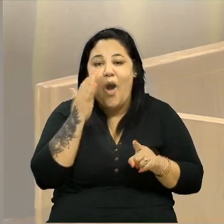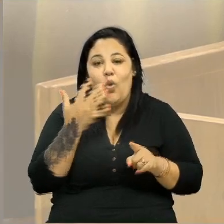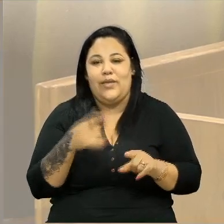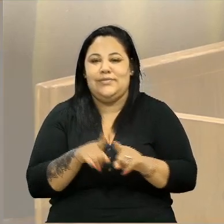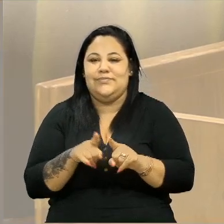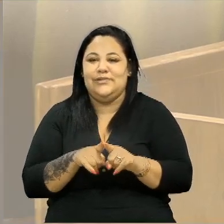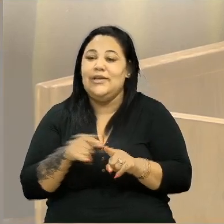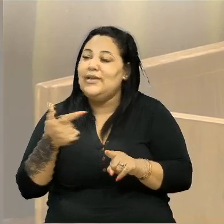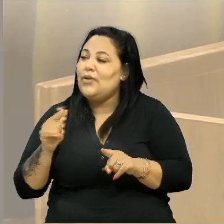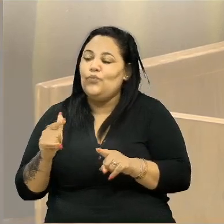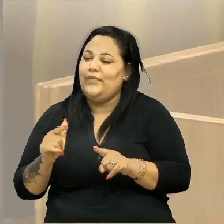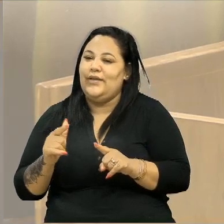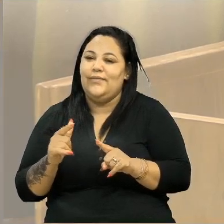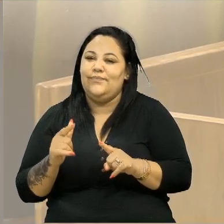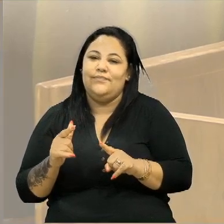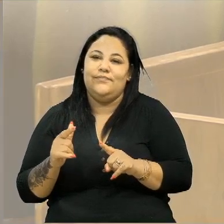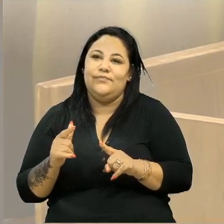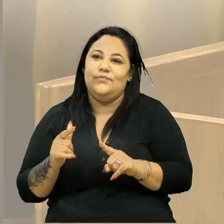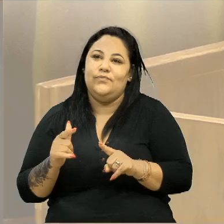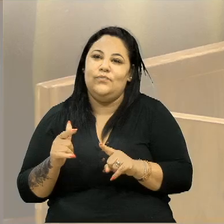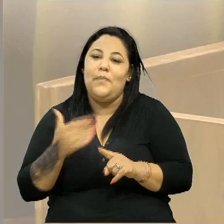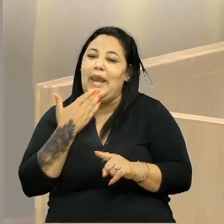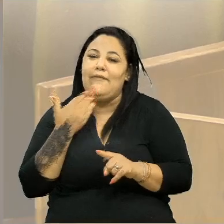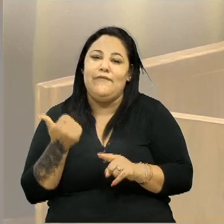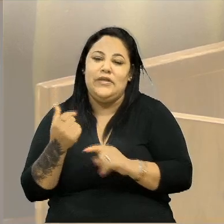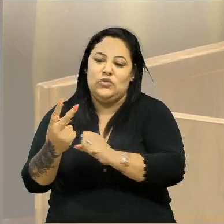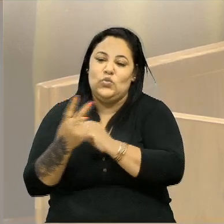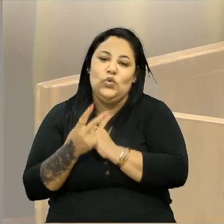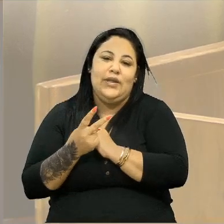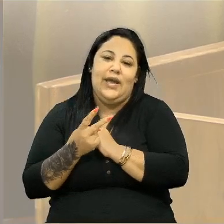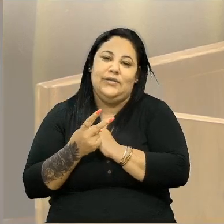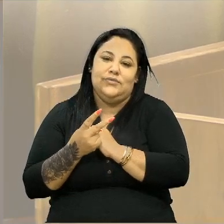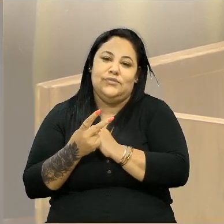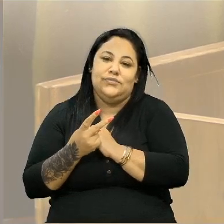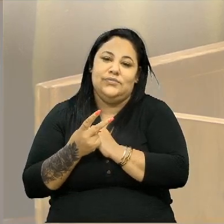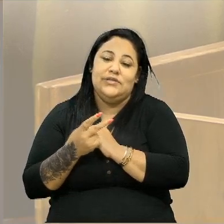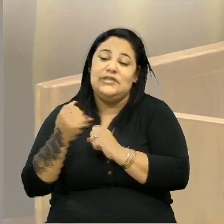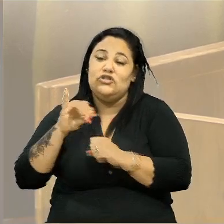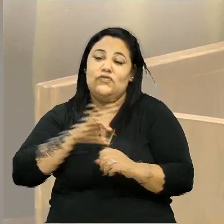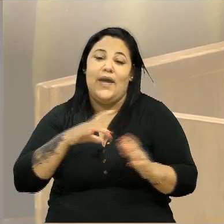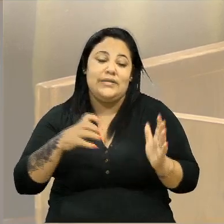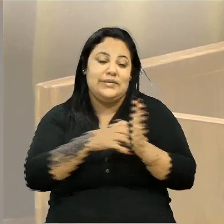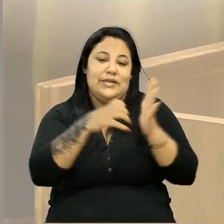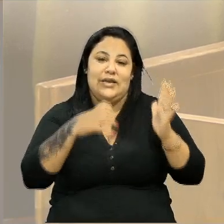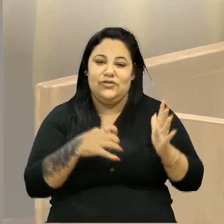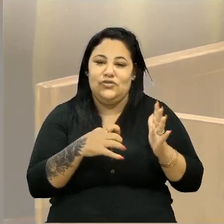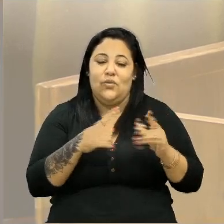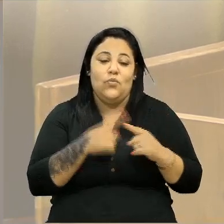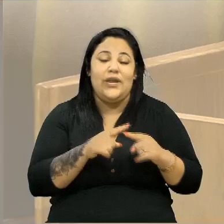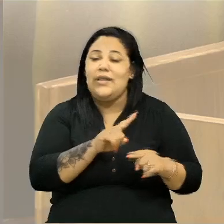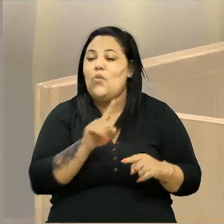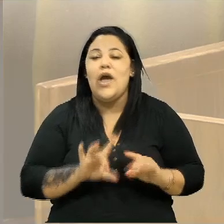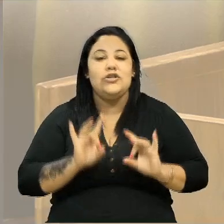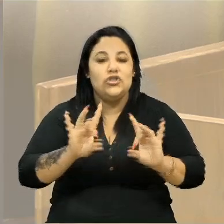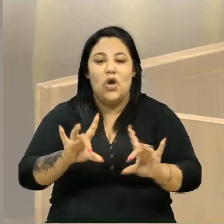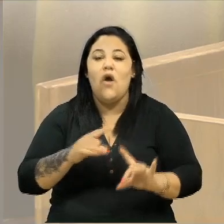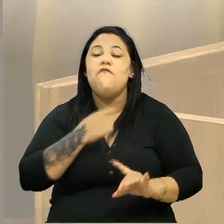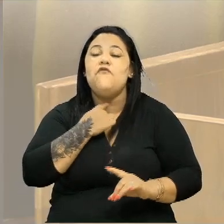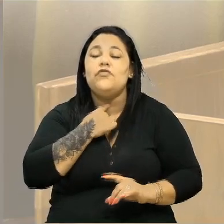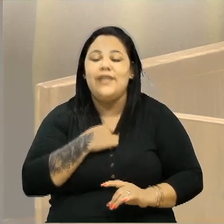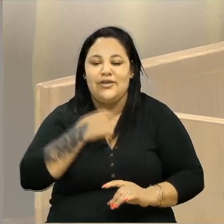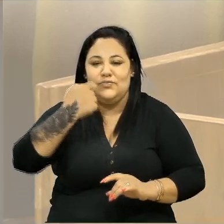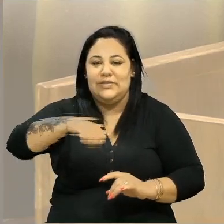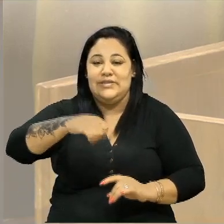qualquer guarida em caso de acidente, e colocar a comunidade em situação de insegurança, pois não basta ter vontade, tem que ter